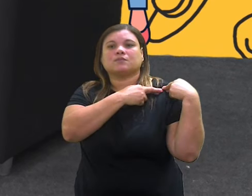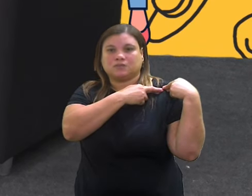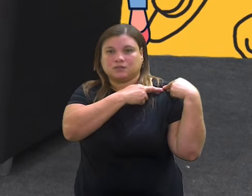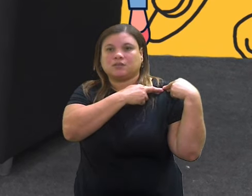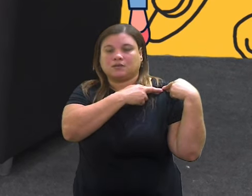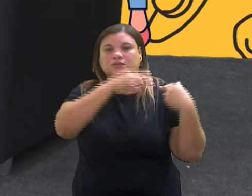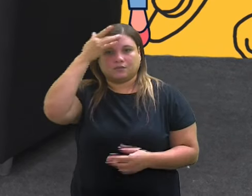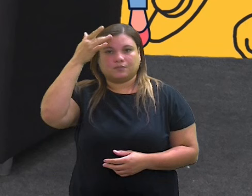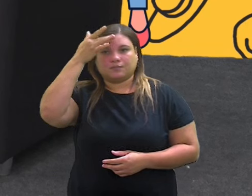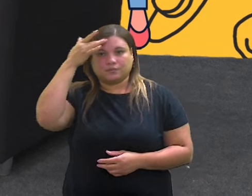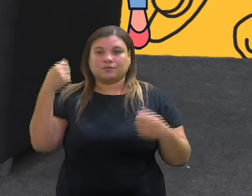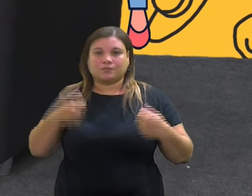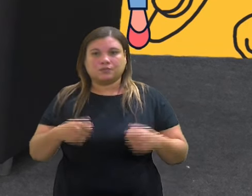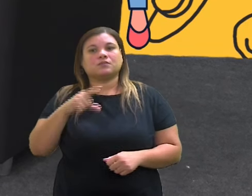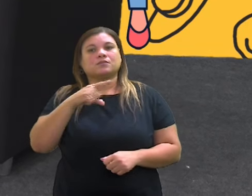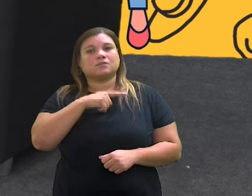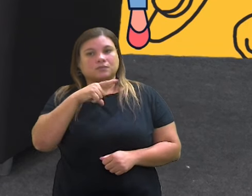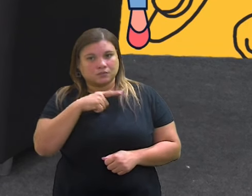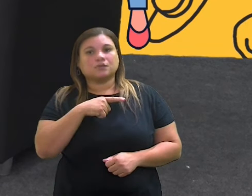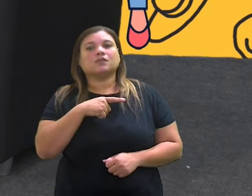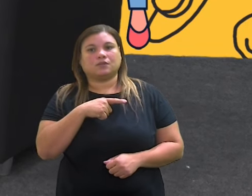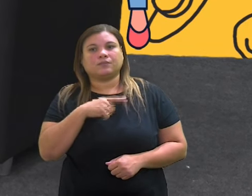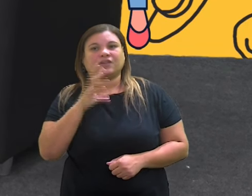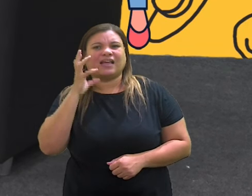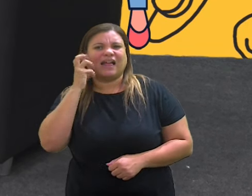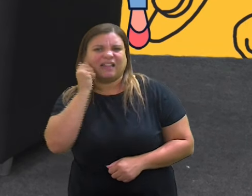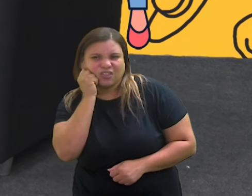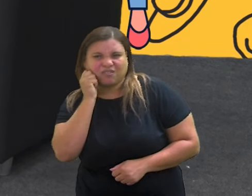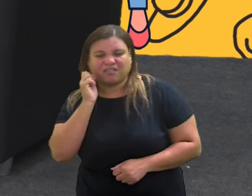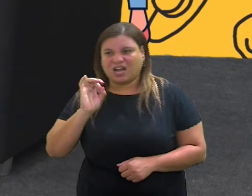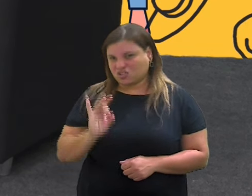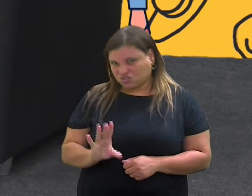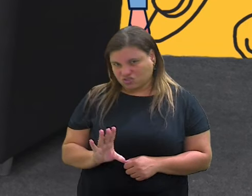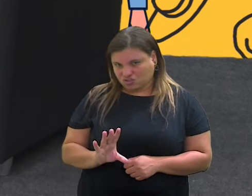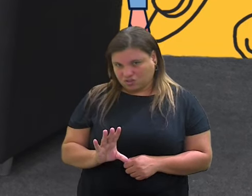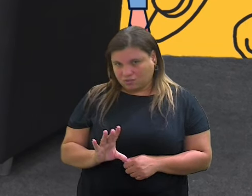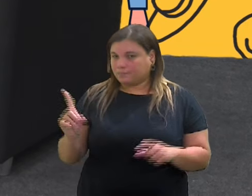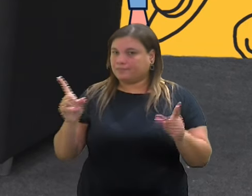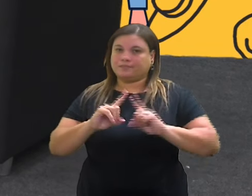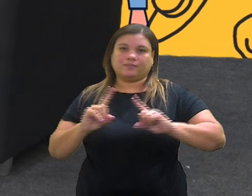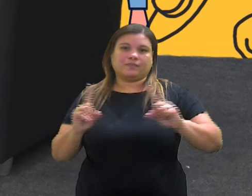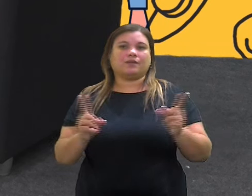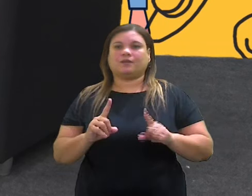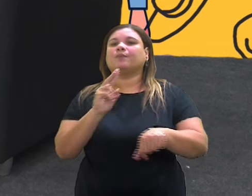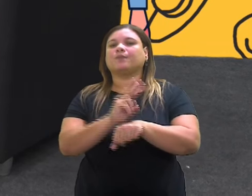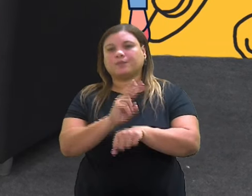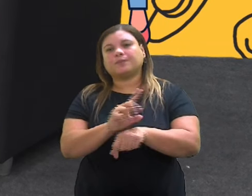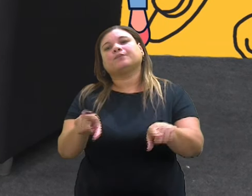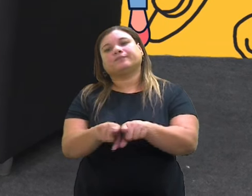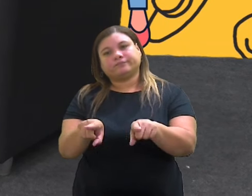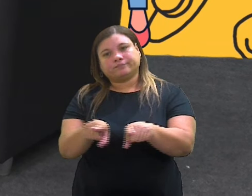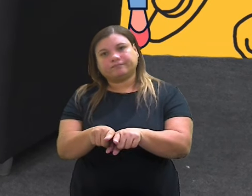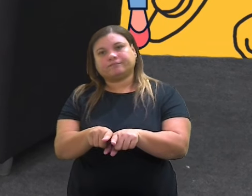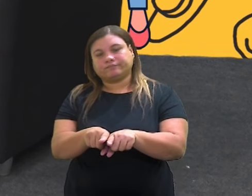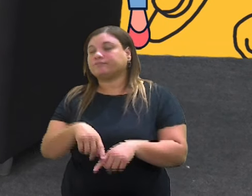adquirir ou adotar um animal tem toda uma responsabilidade por trás disso. É,